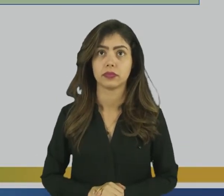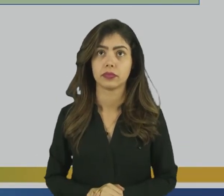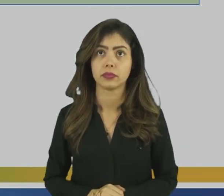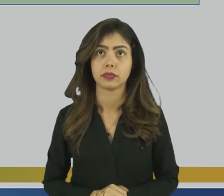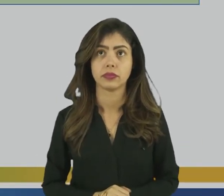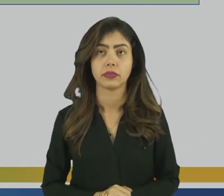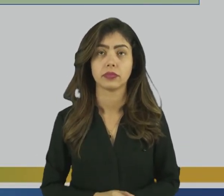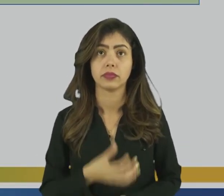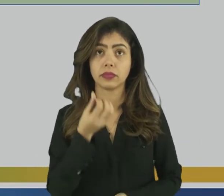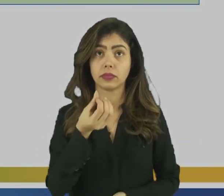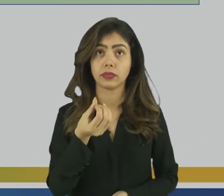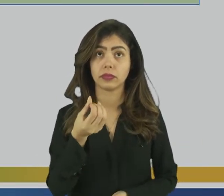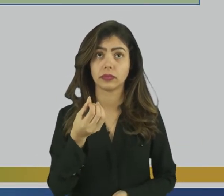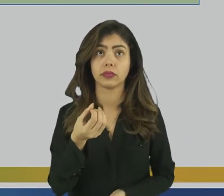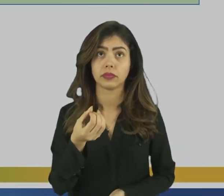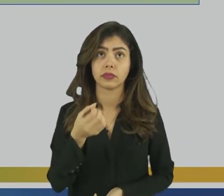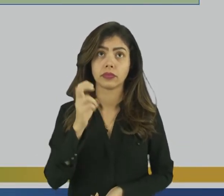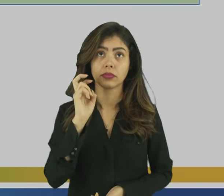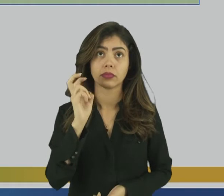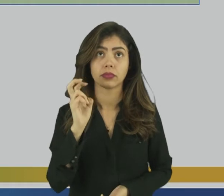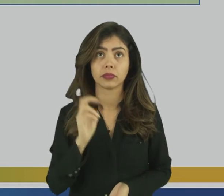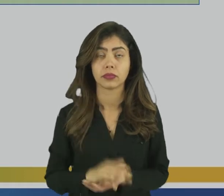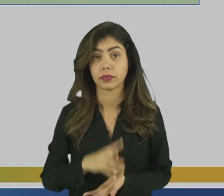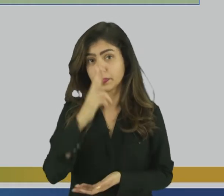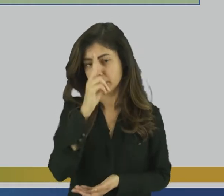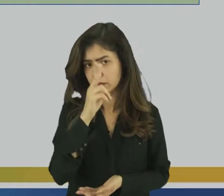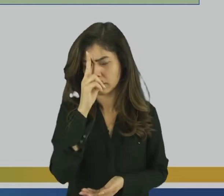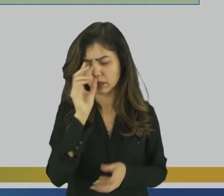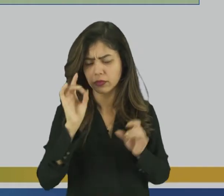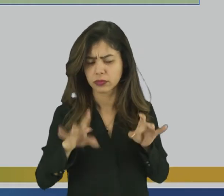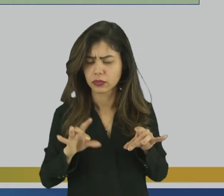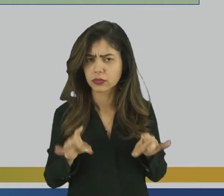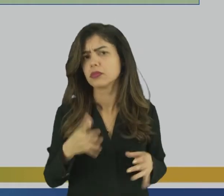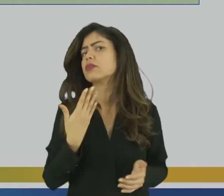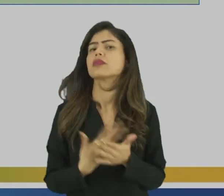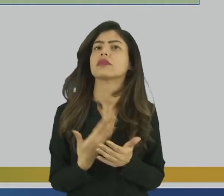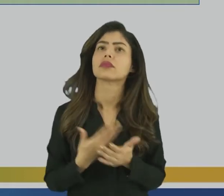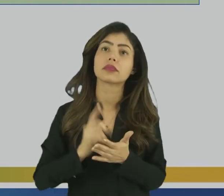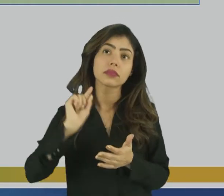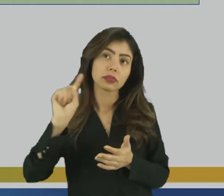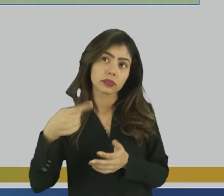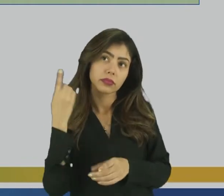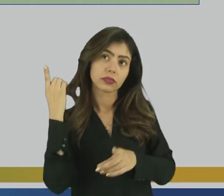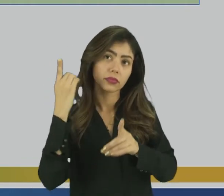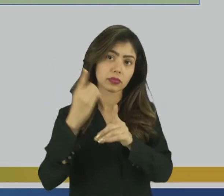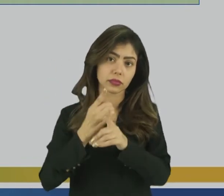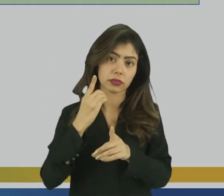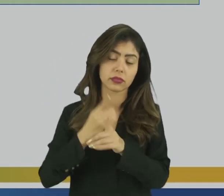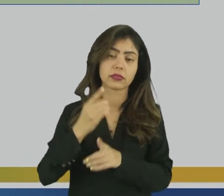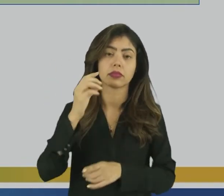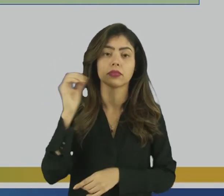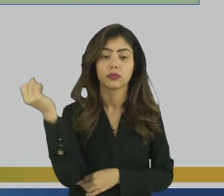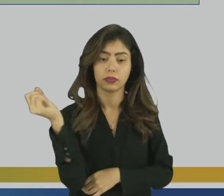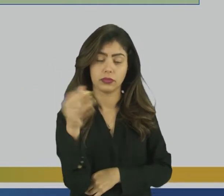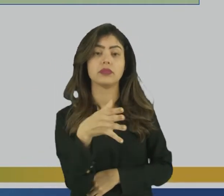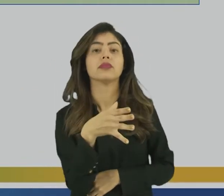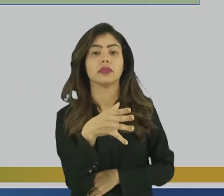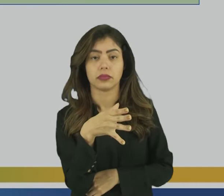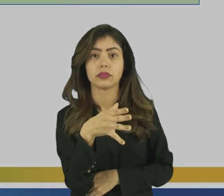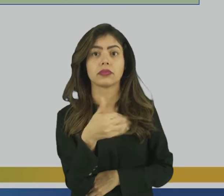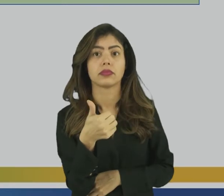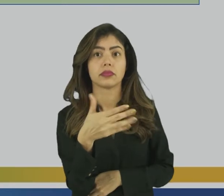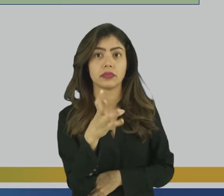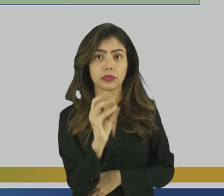e 6 quintos. Para isso, pessoal, a gente vai lembrar lá da última aula. A gente falou o quê? Depois de encontrar o novo denominador, que agora